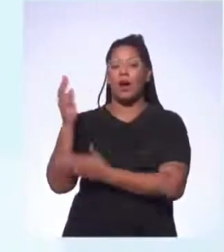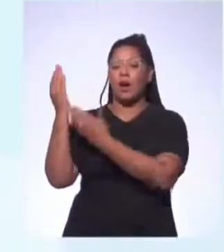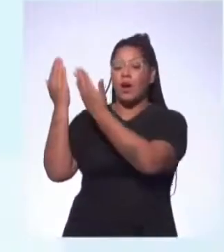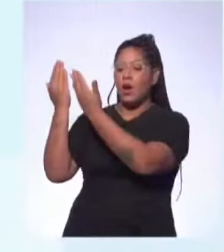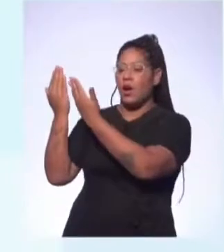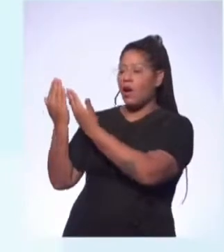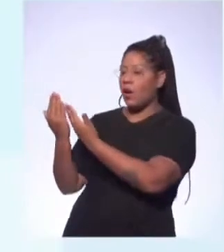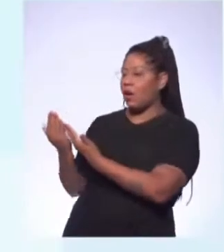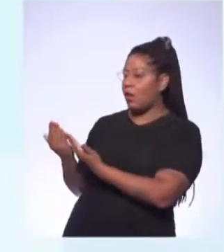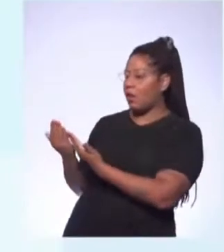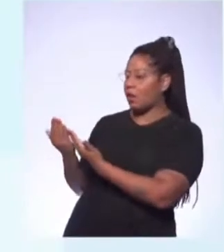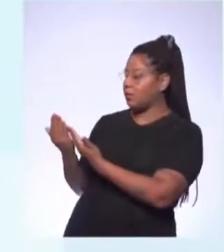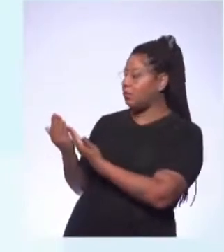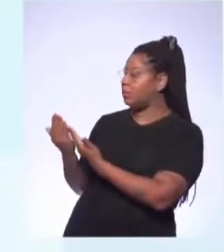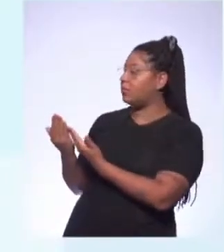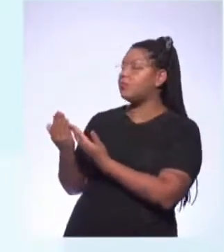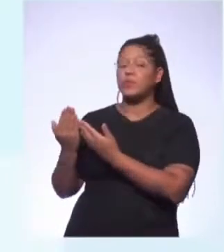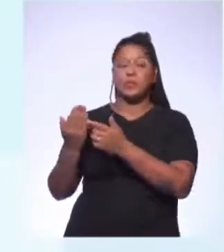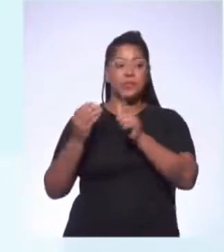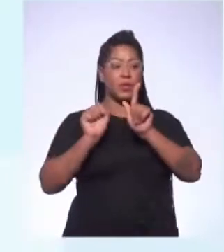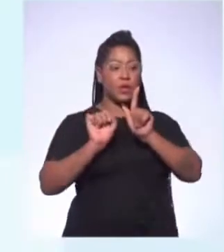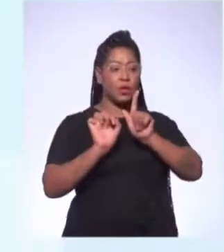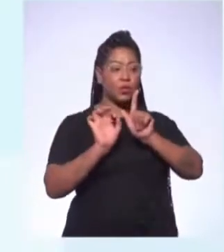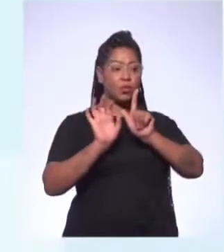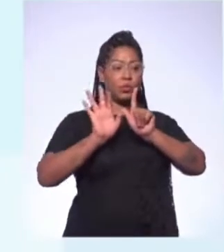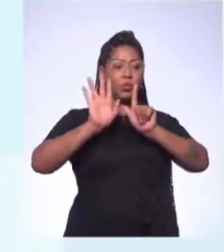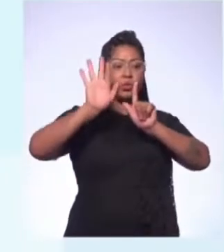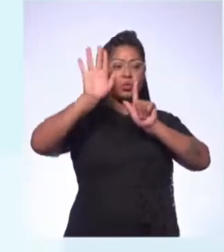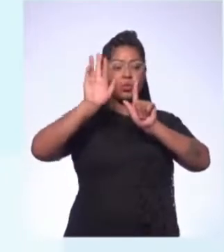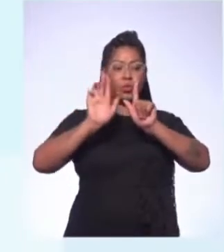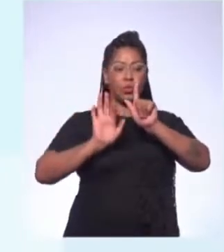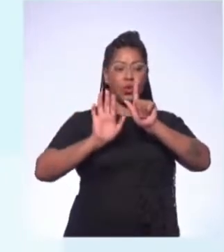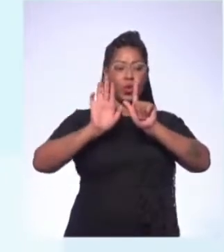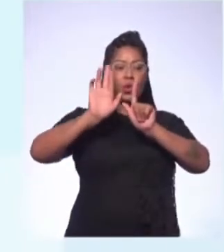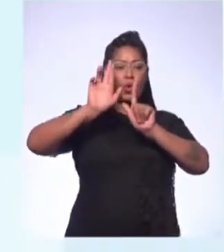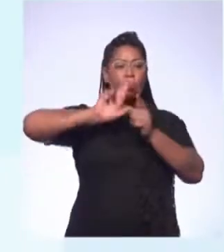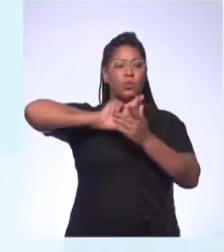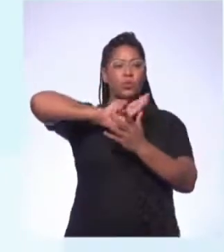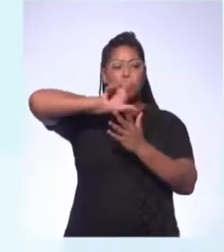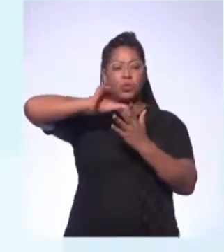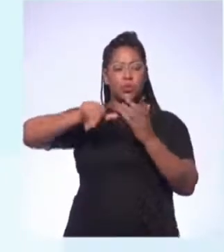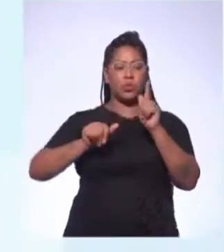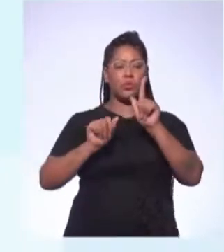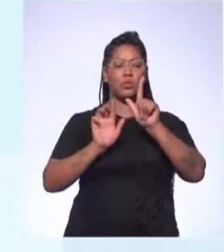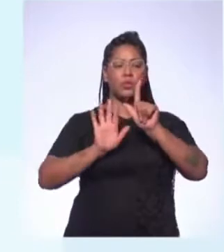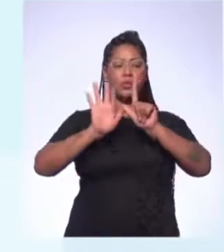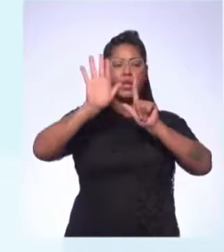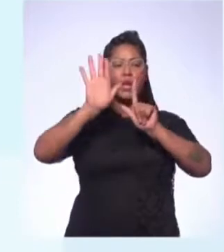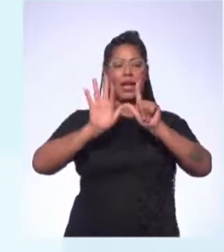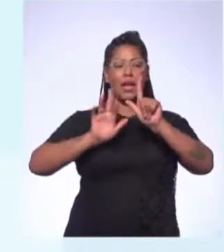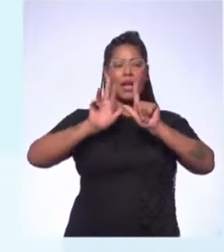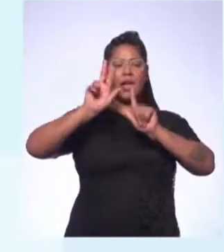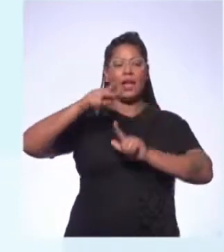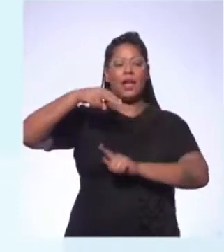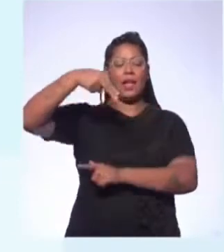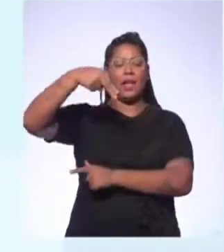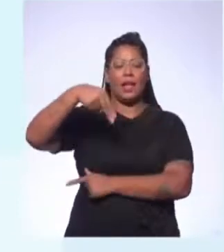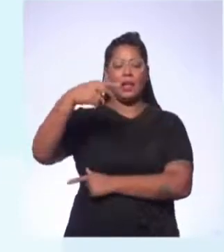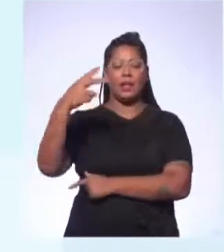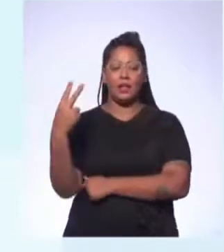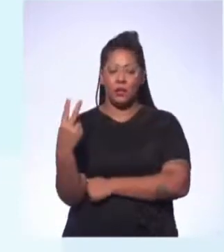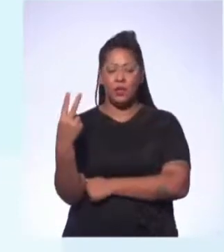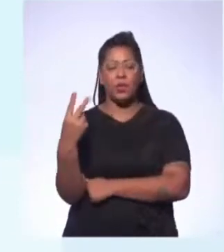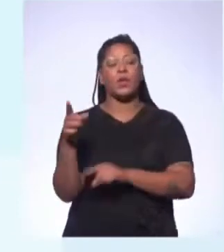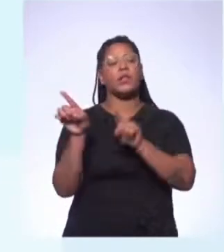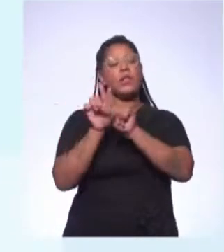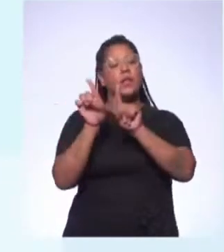atmosférico limpo, é claro, sem nenhuma poluição, ele é formado por o gás de nitrogênio, N2, o gás